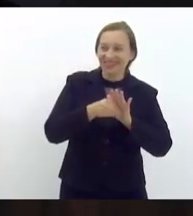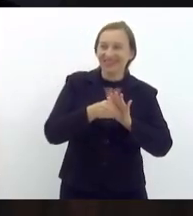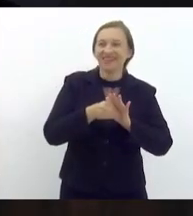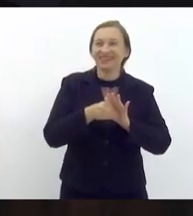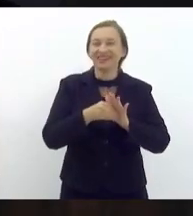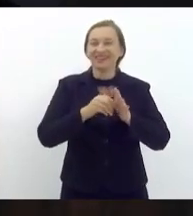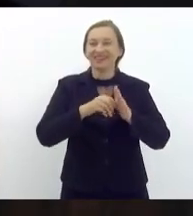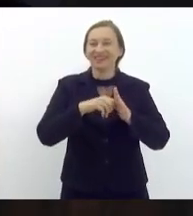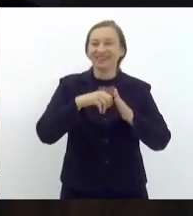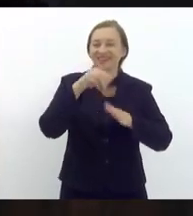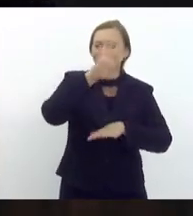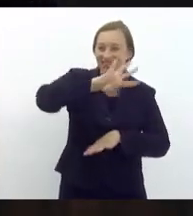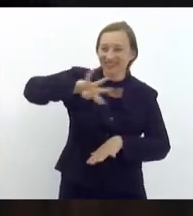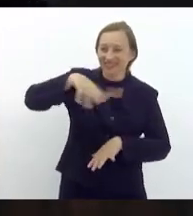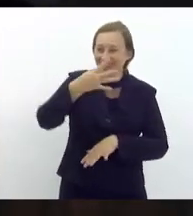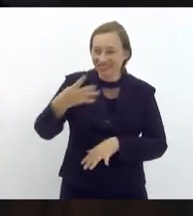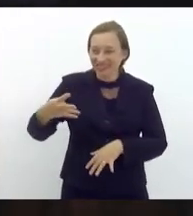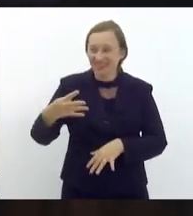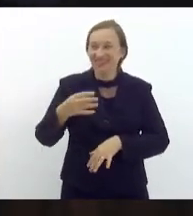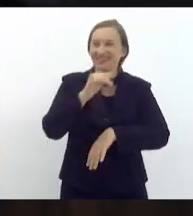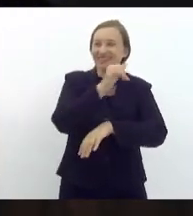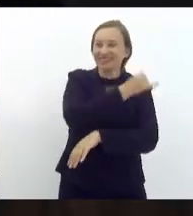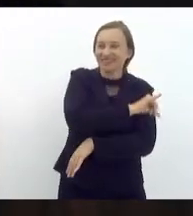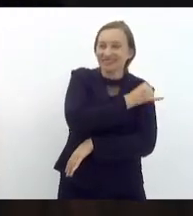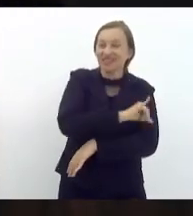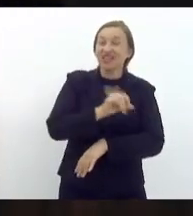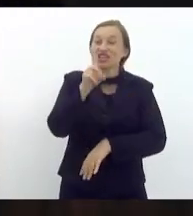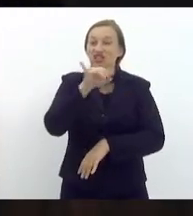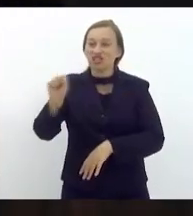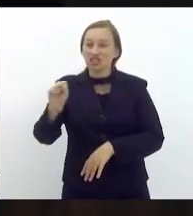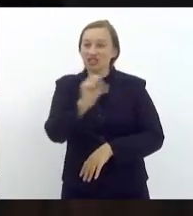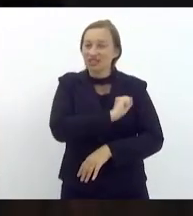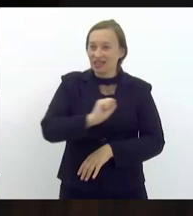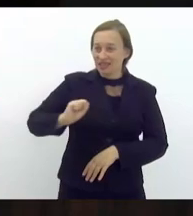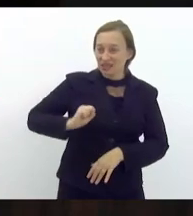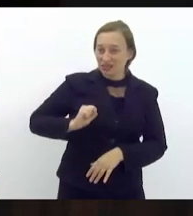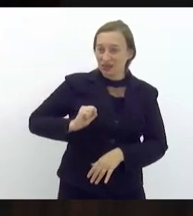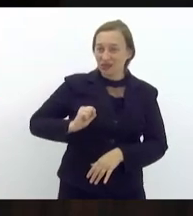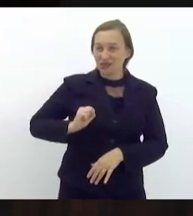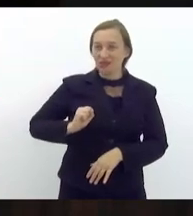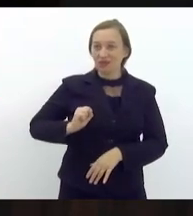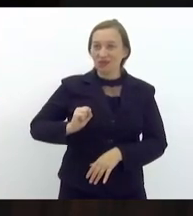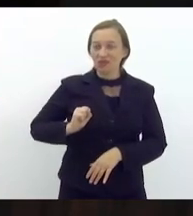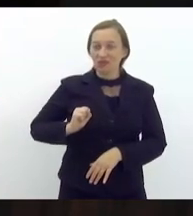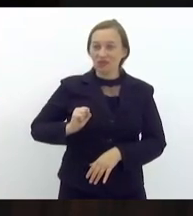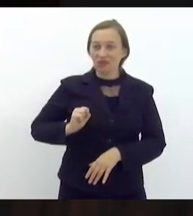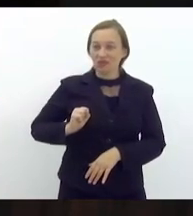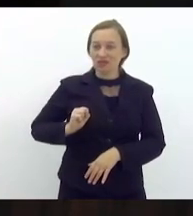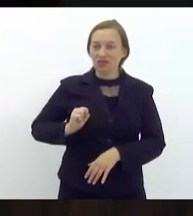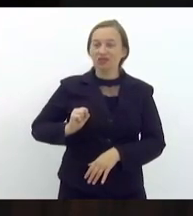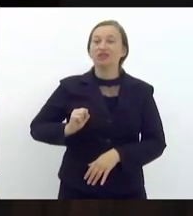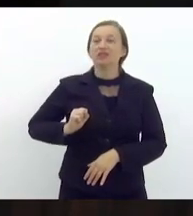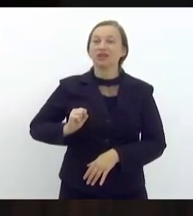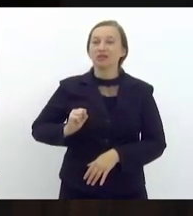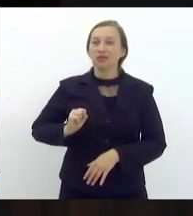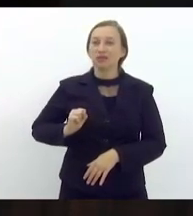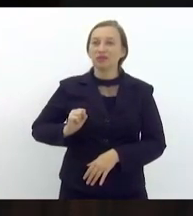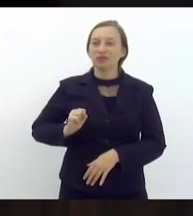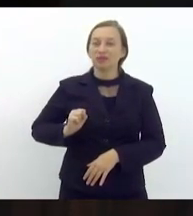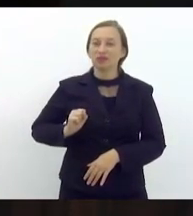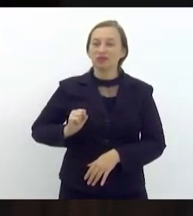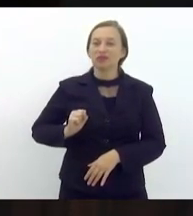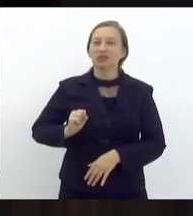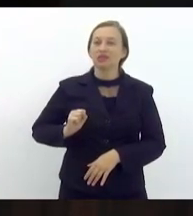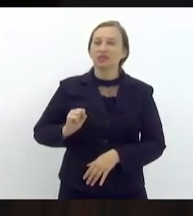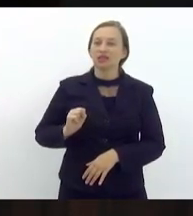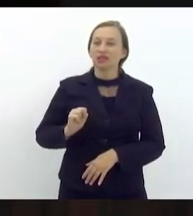Oficial do Estado do Rio de Janeiro o dia do sacerdotes e sacerdotista sacerdotisas de